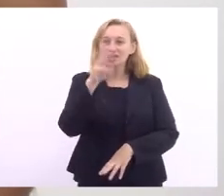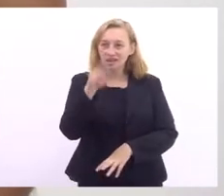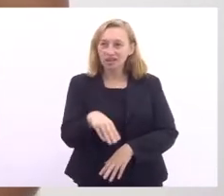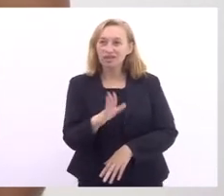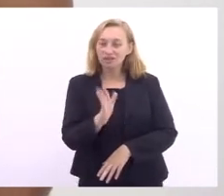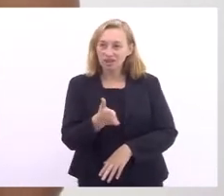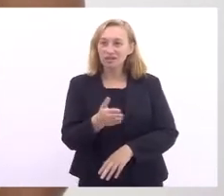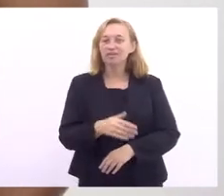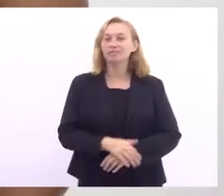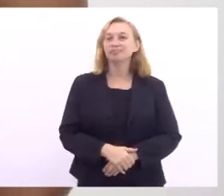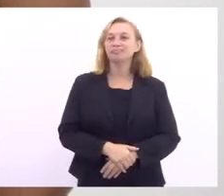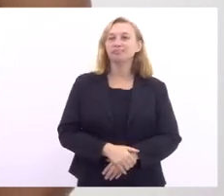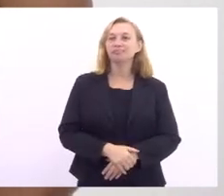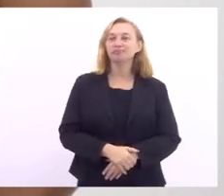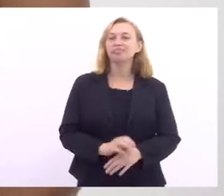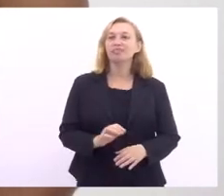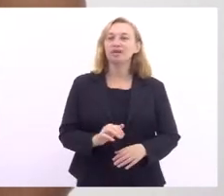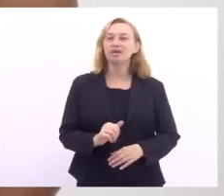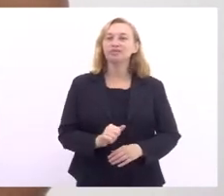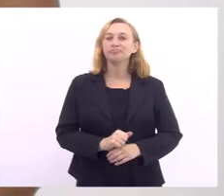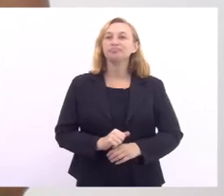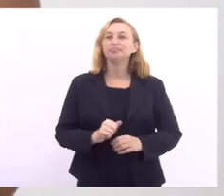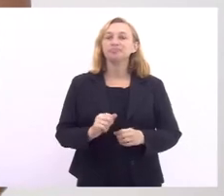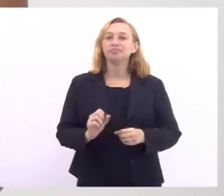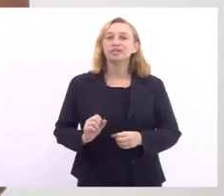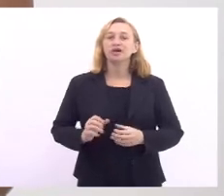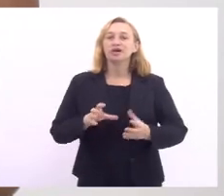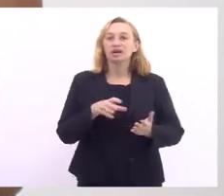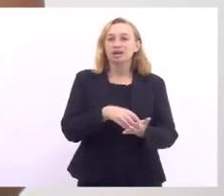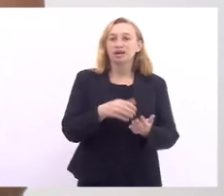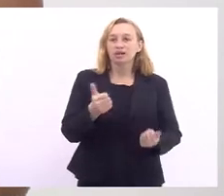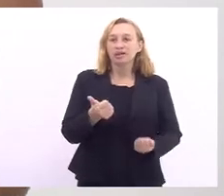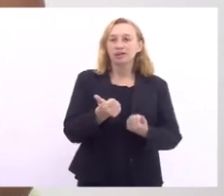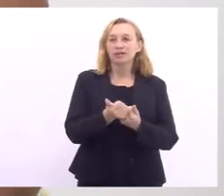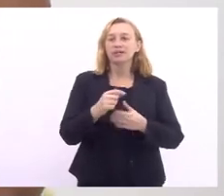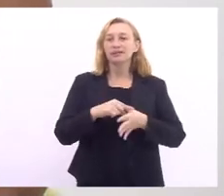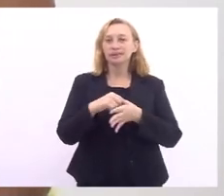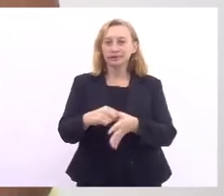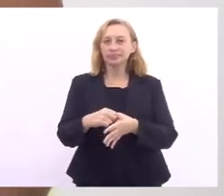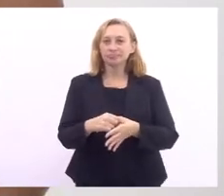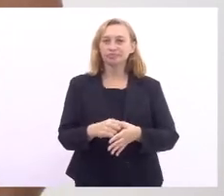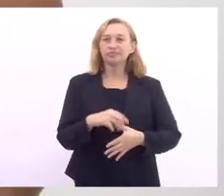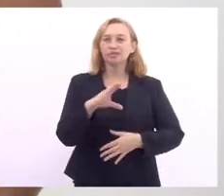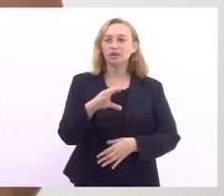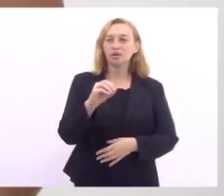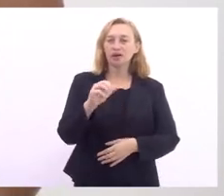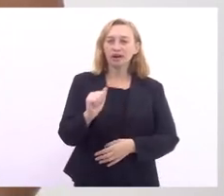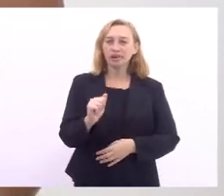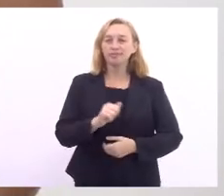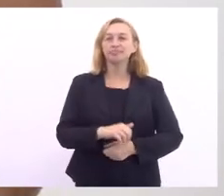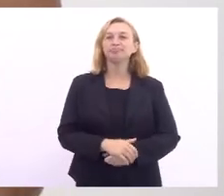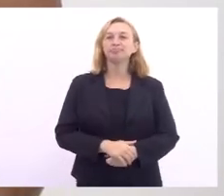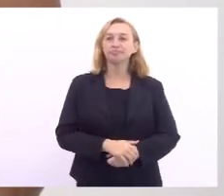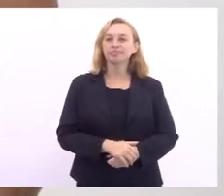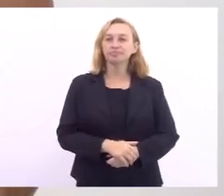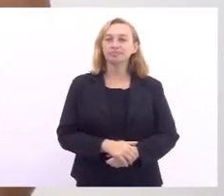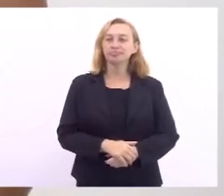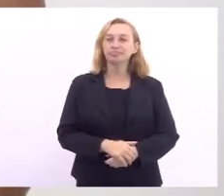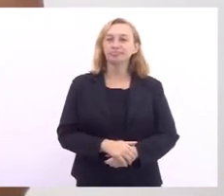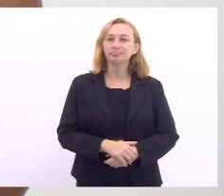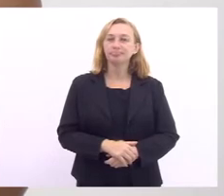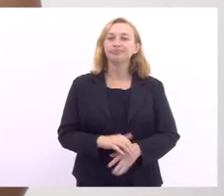Conselheiro quem é Associados rede liderança agendas locais a oca Urbana Fluminense está aí